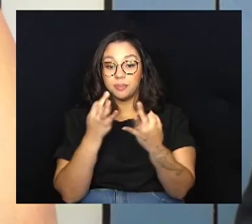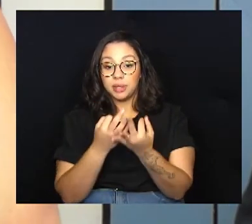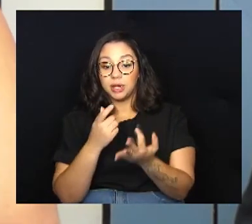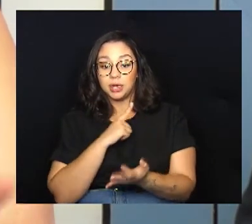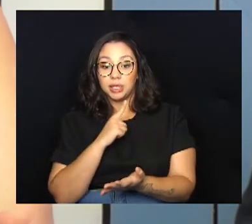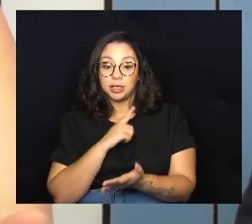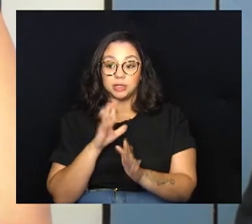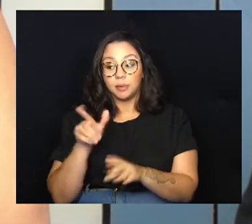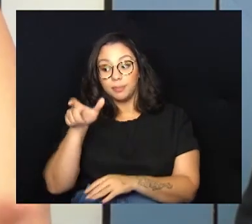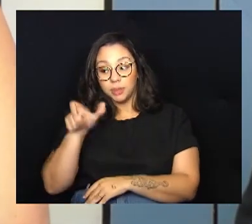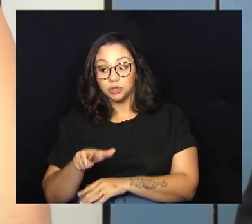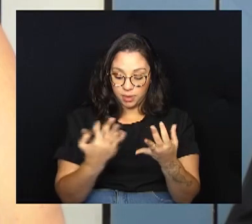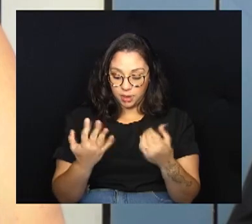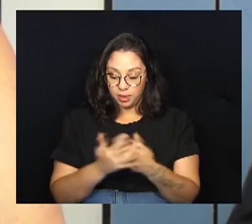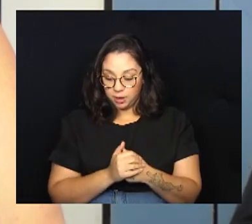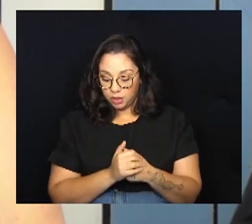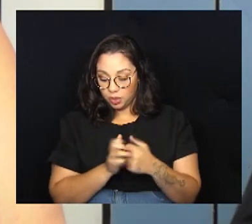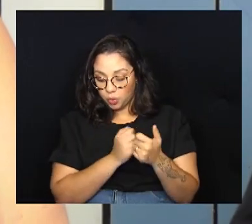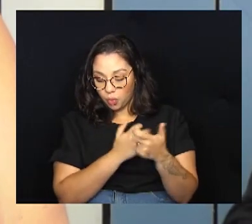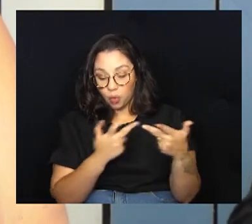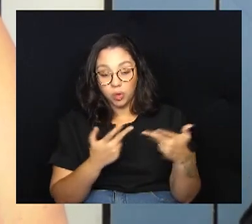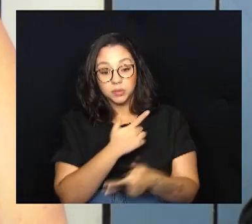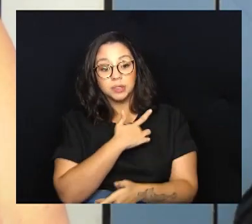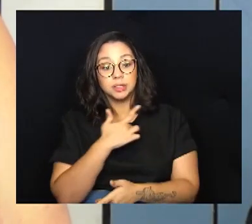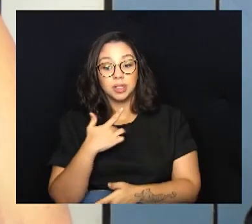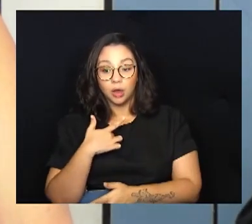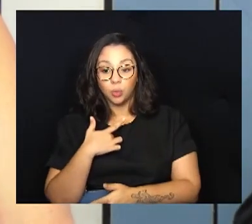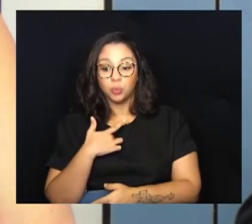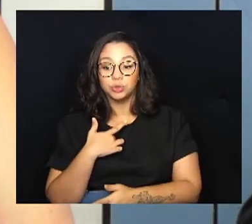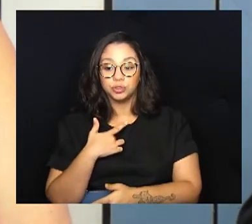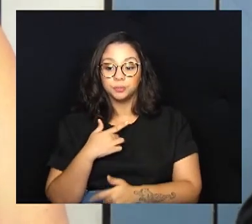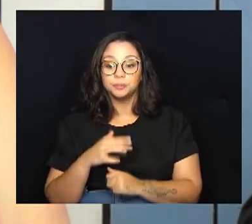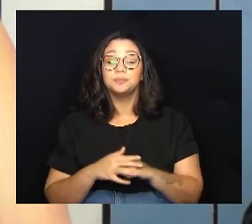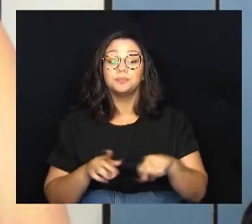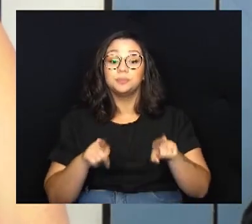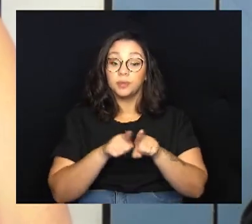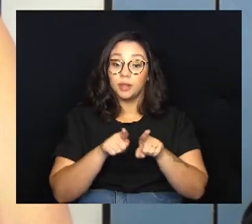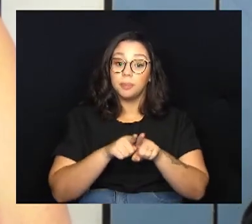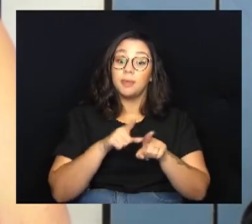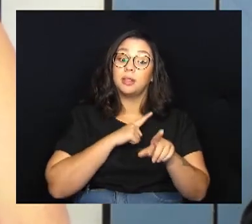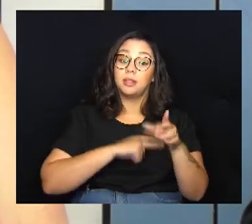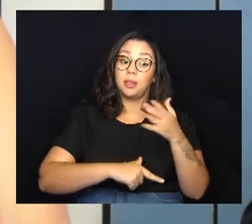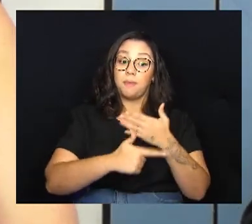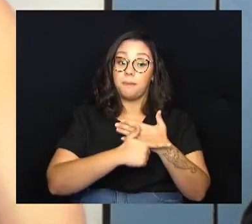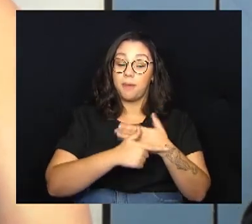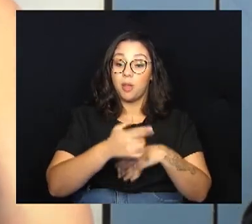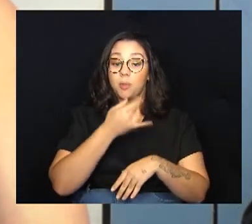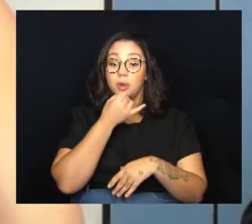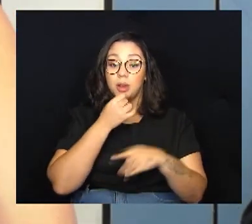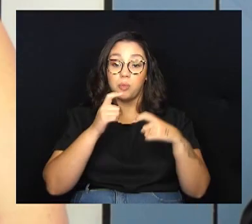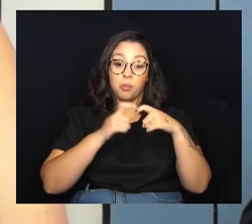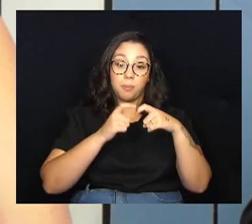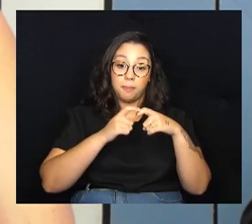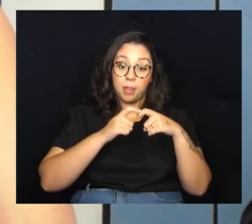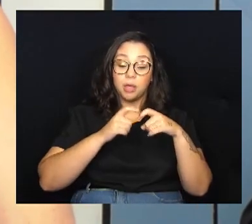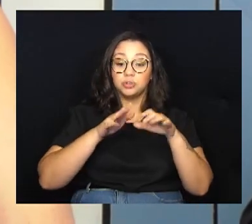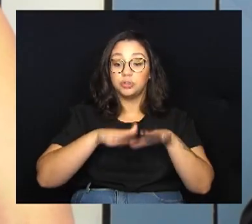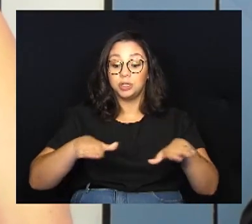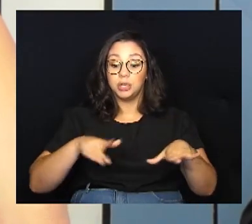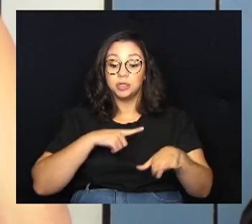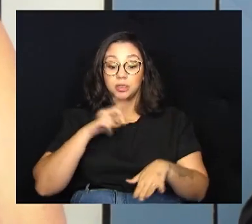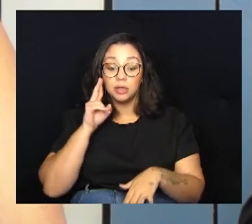até perguntar hoje, para conversar com as crianças. Crianças que com 2, 3 anos só estão mexendo na internet. Com 2, 3 anos a gente não vai falar de droga. Sim, mas estou